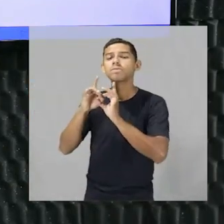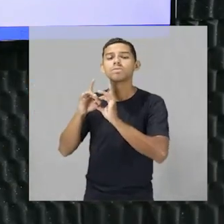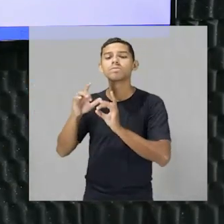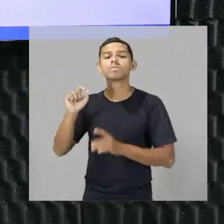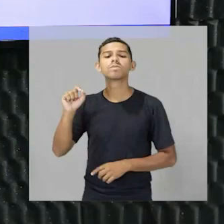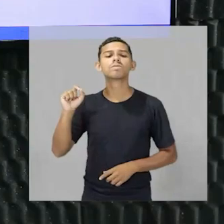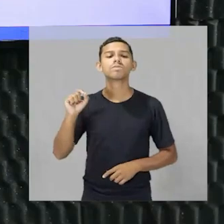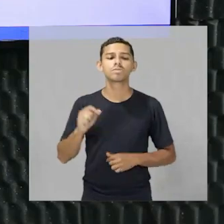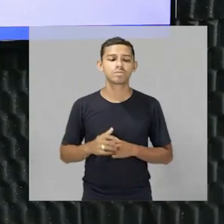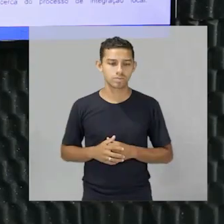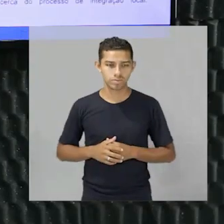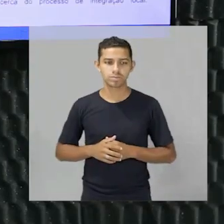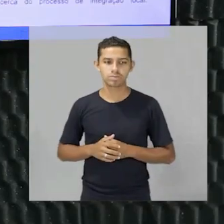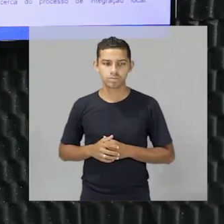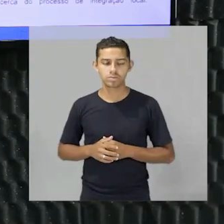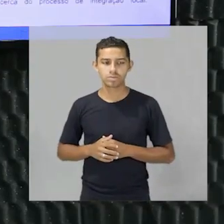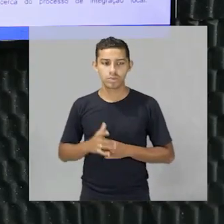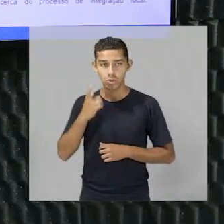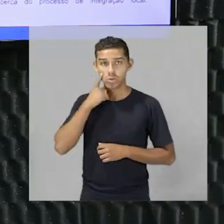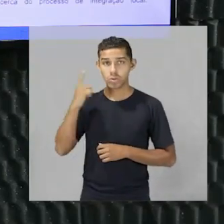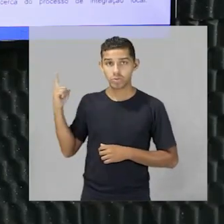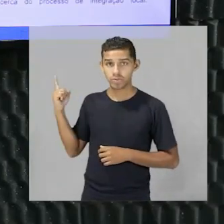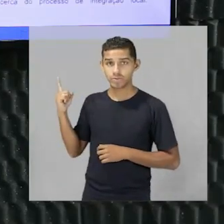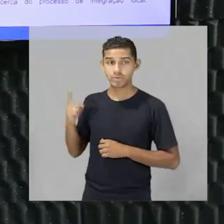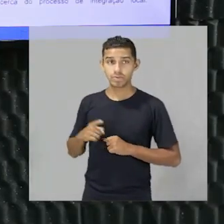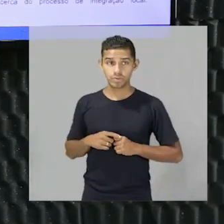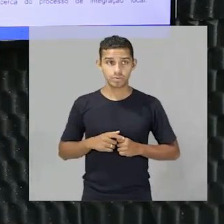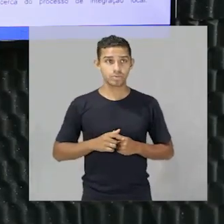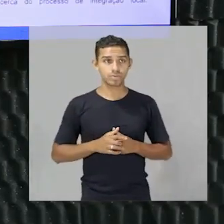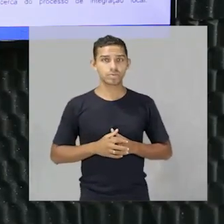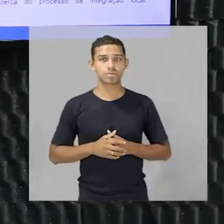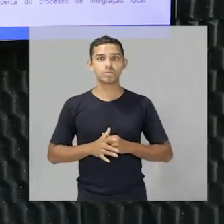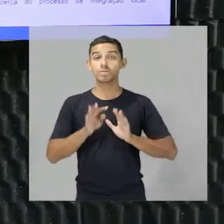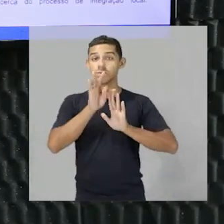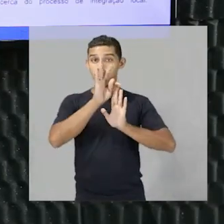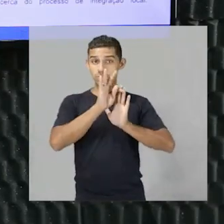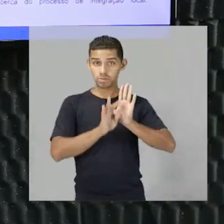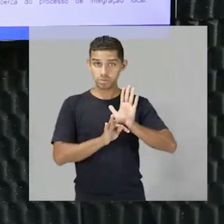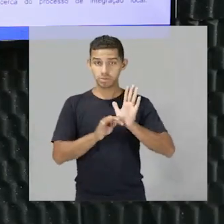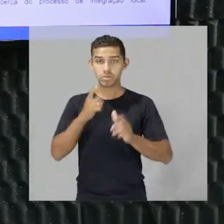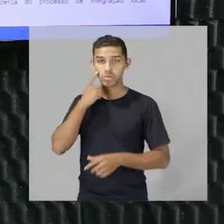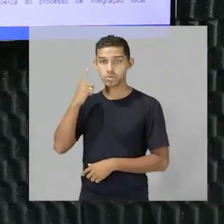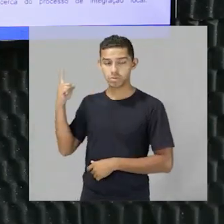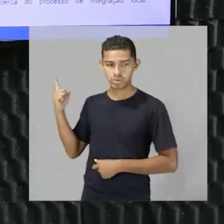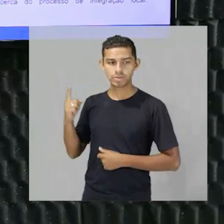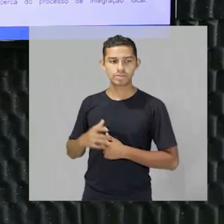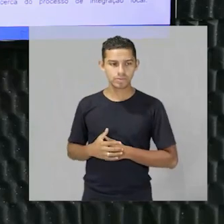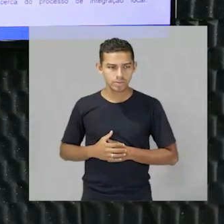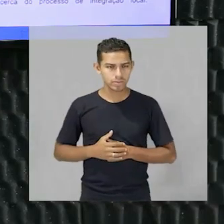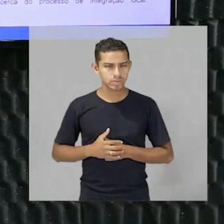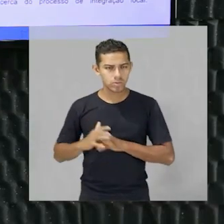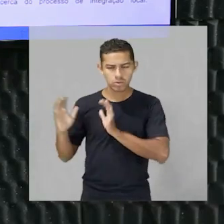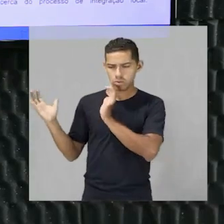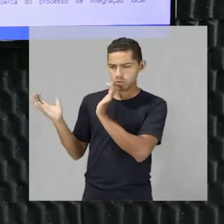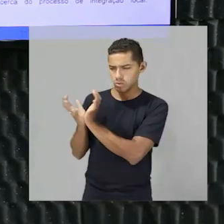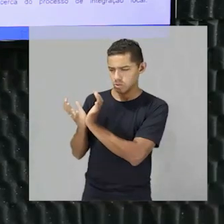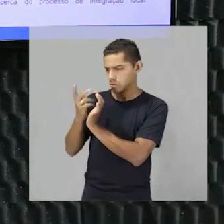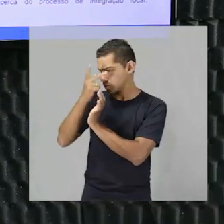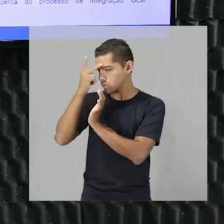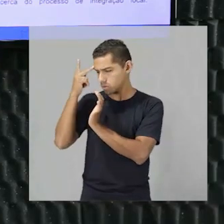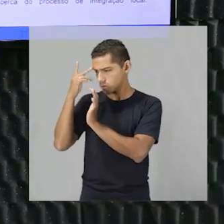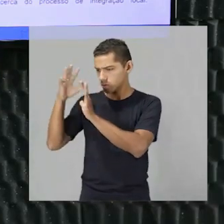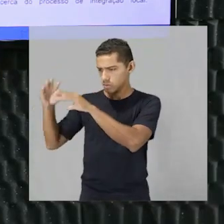Vamos lá, vamos para o texto. Olha o que o texto te diz com calma. A categoria de refugiado carrega em